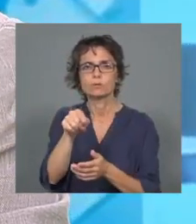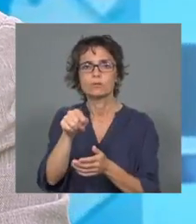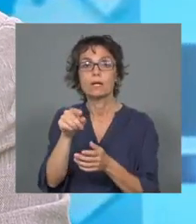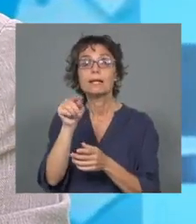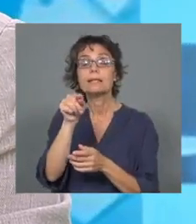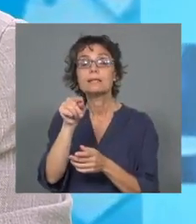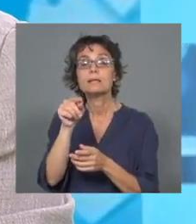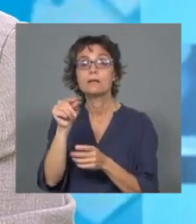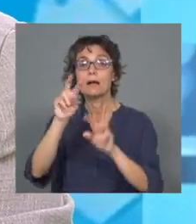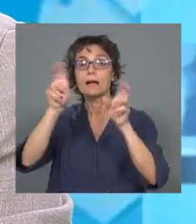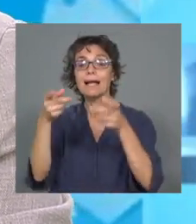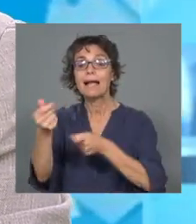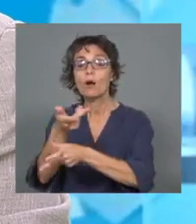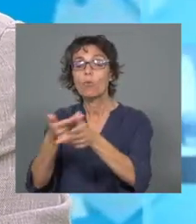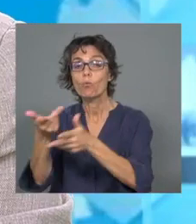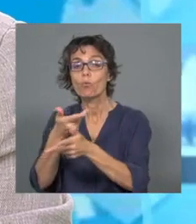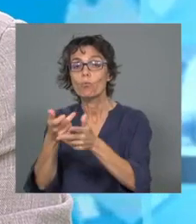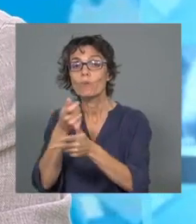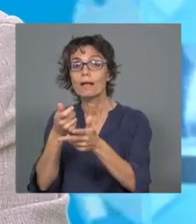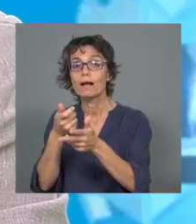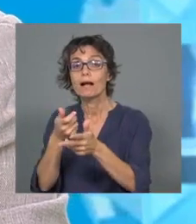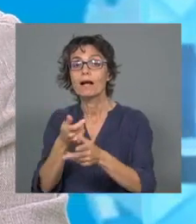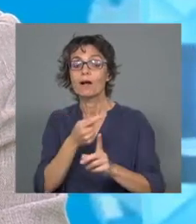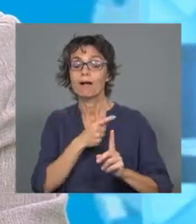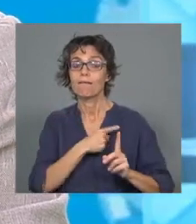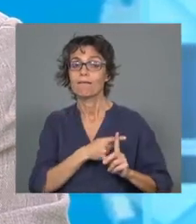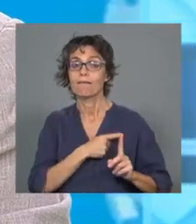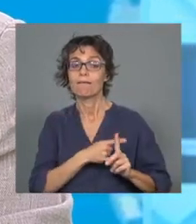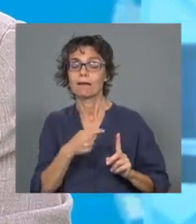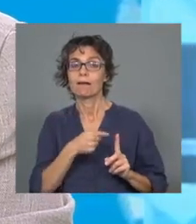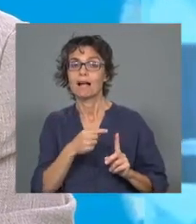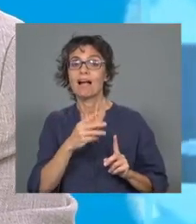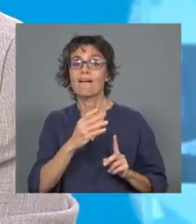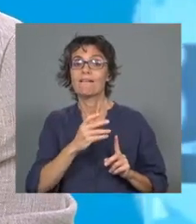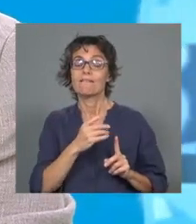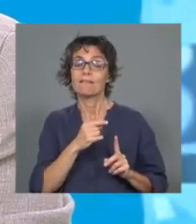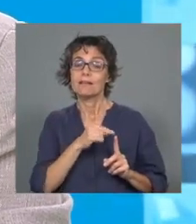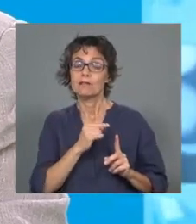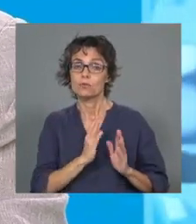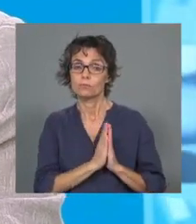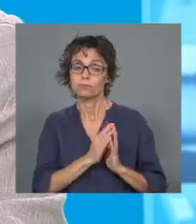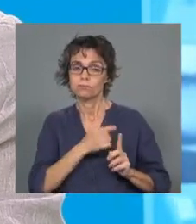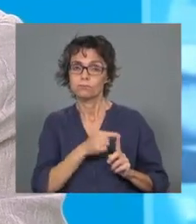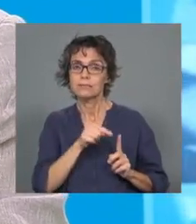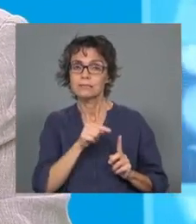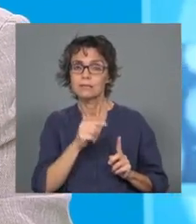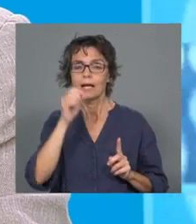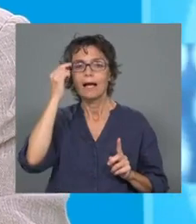de Assis. E aí voltamos a uma ideia que é central não só para o Papa, mas que é central para quem é católico, que é a ideia de